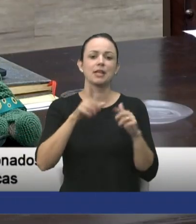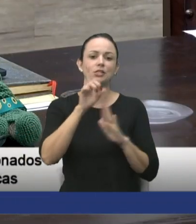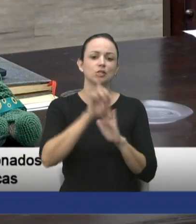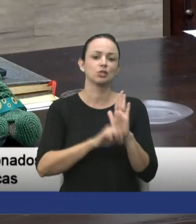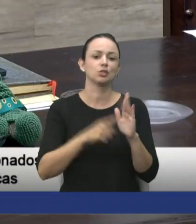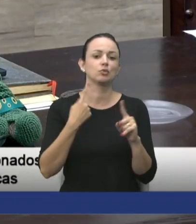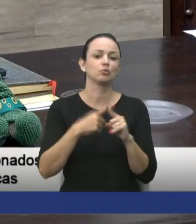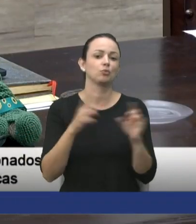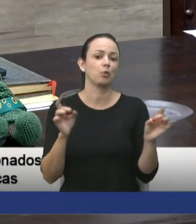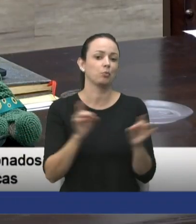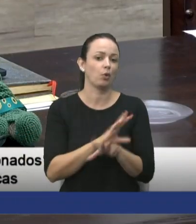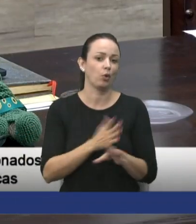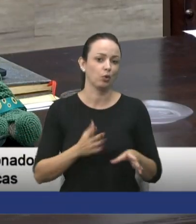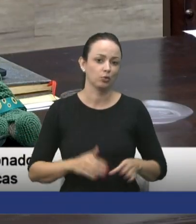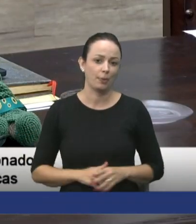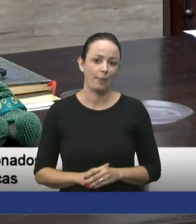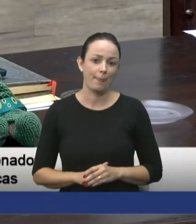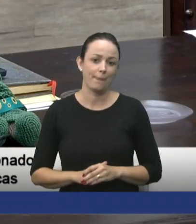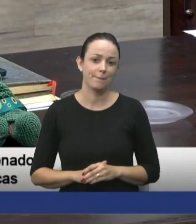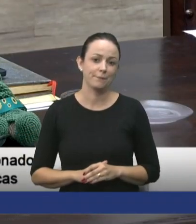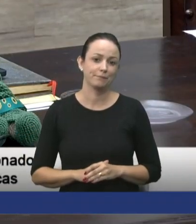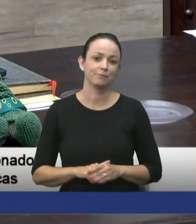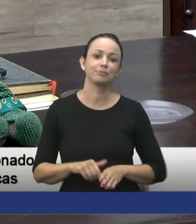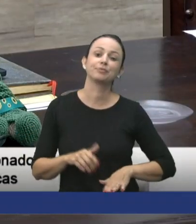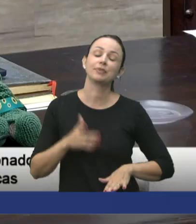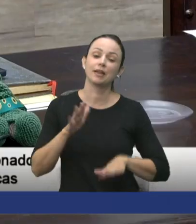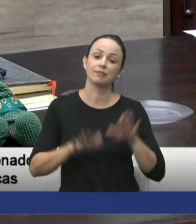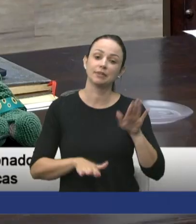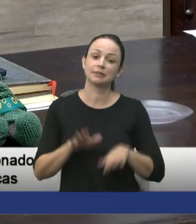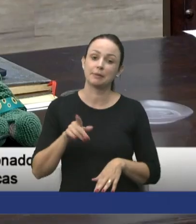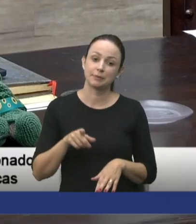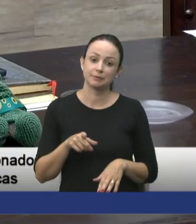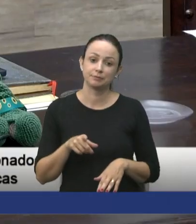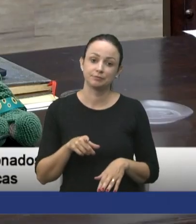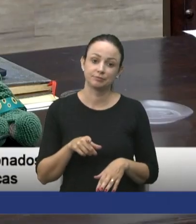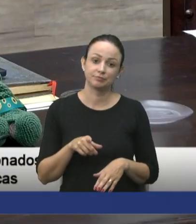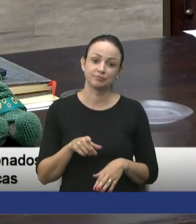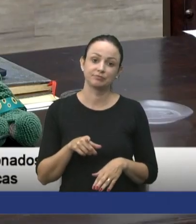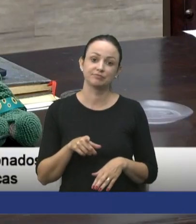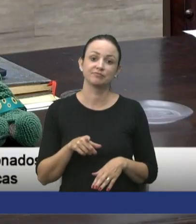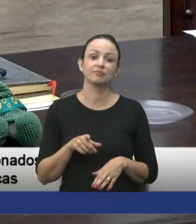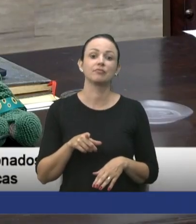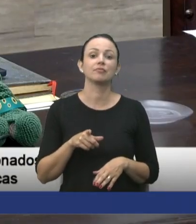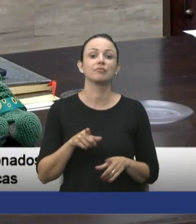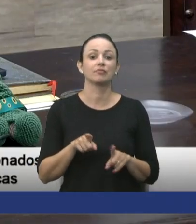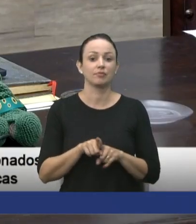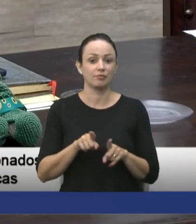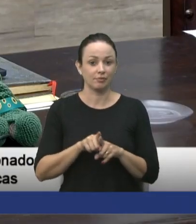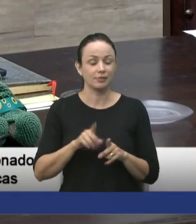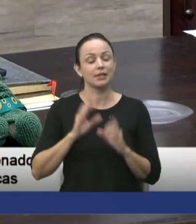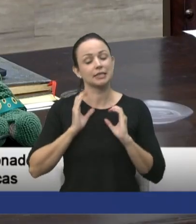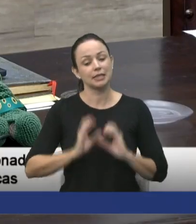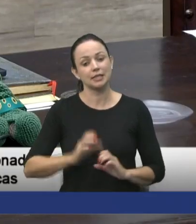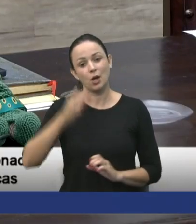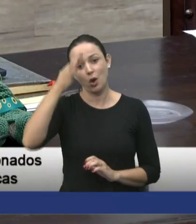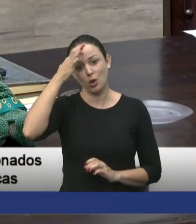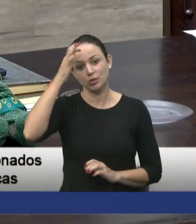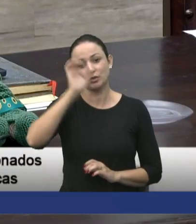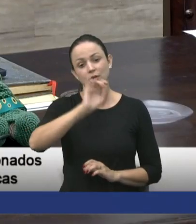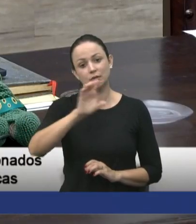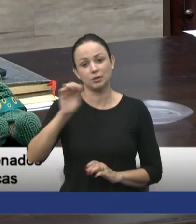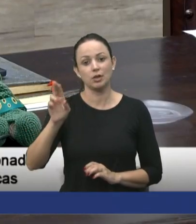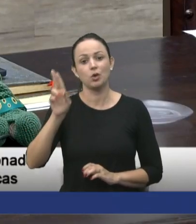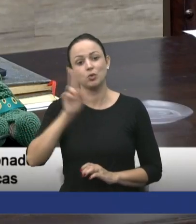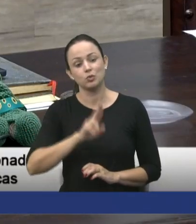se consolidou. E aí vai depender da cidadania e da consciência de cada um de usar ou